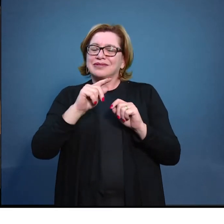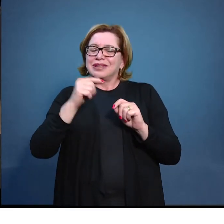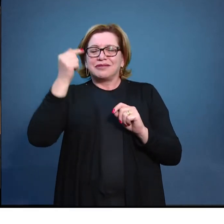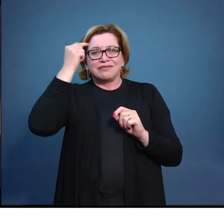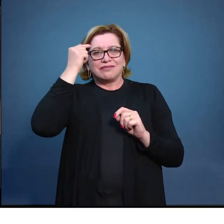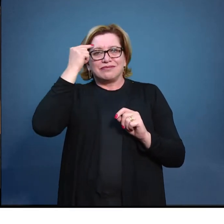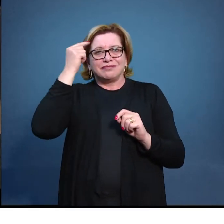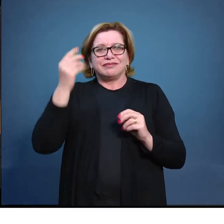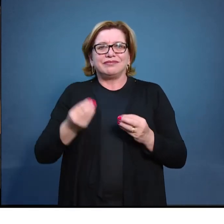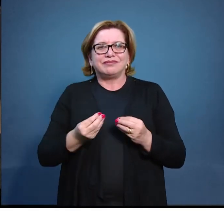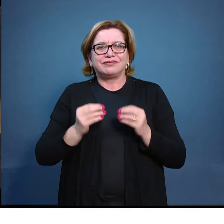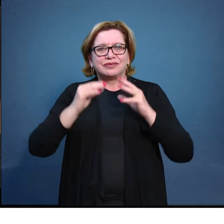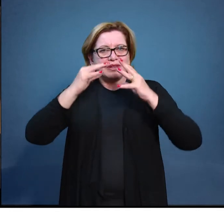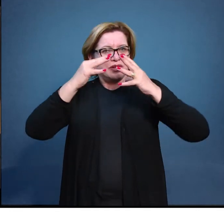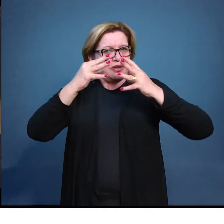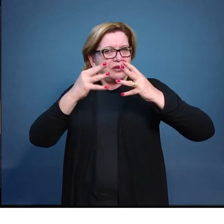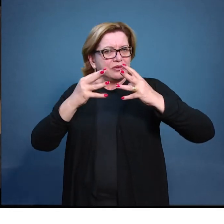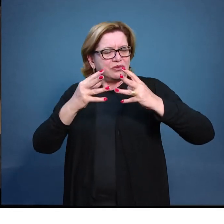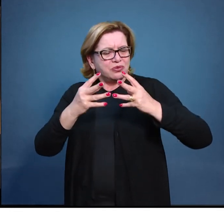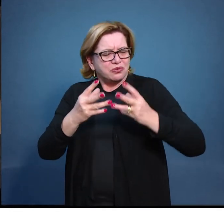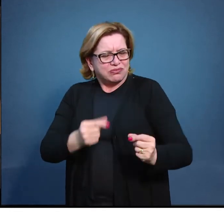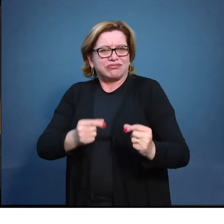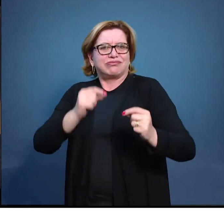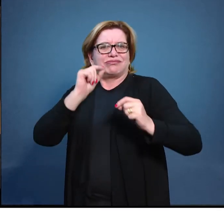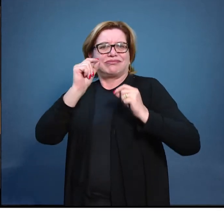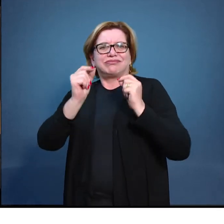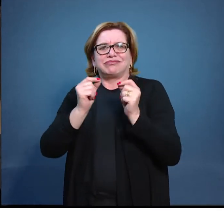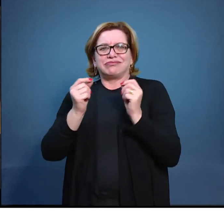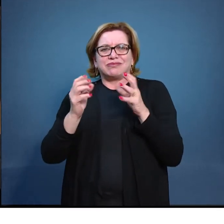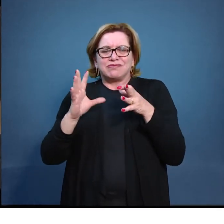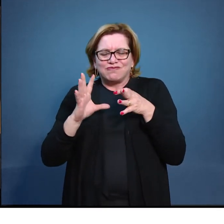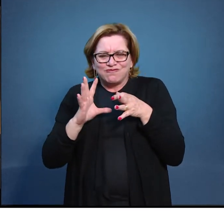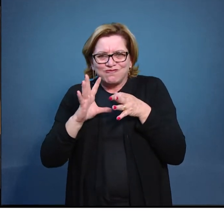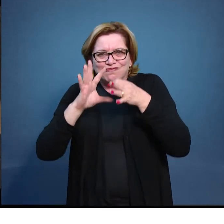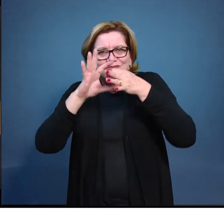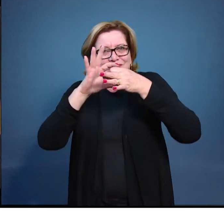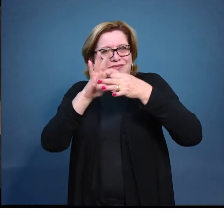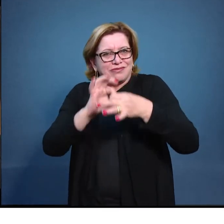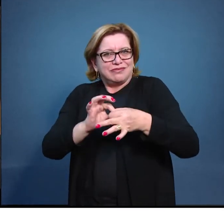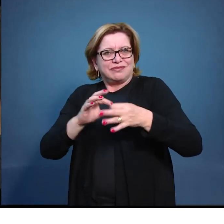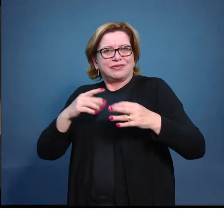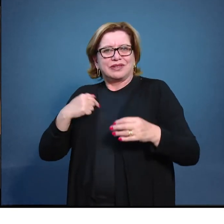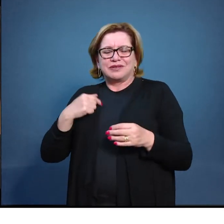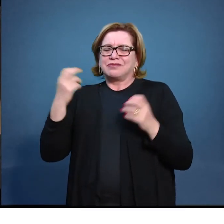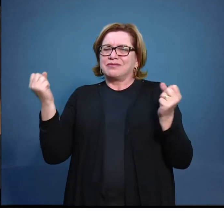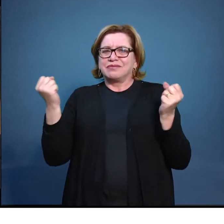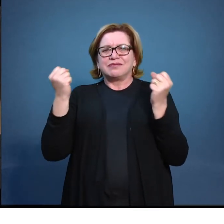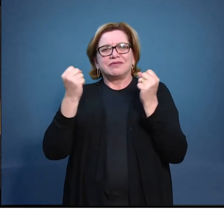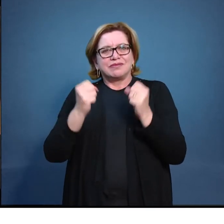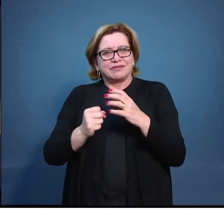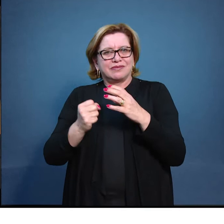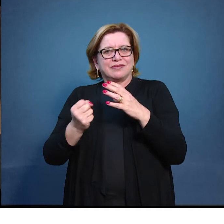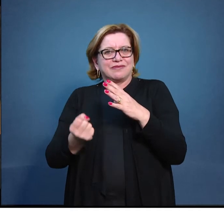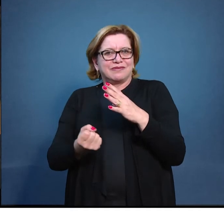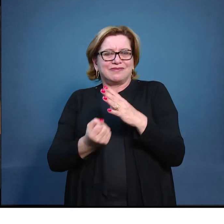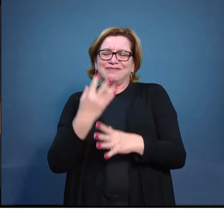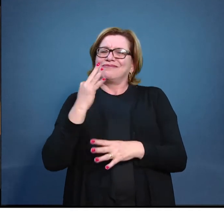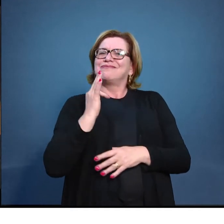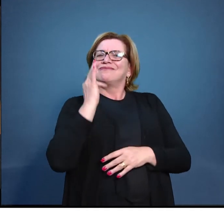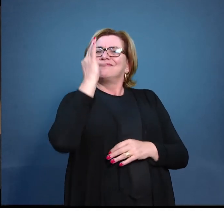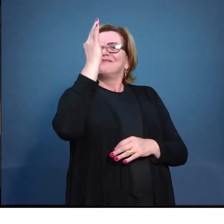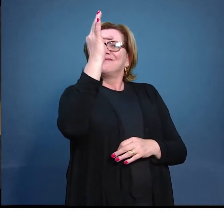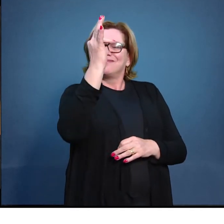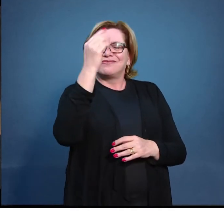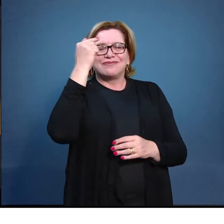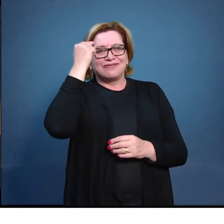você pensar todos os fatores em conjunto para que eu possa criar o meu futuro, que